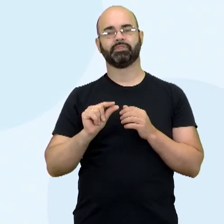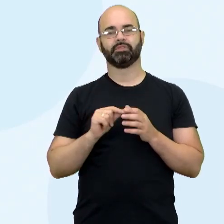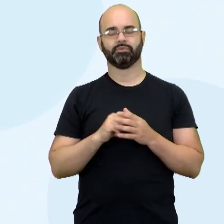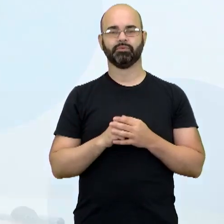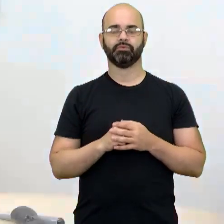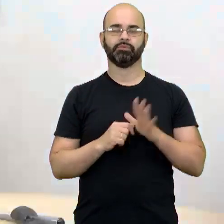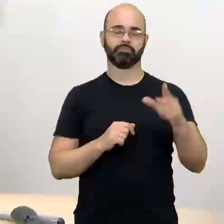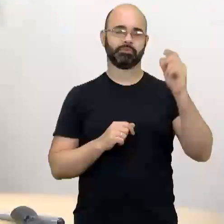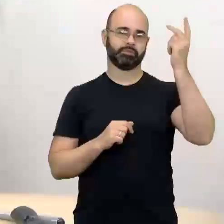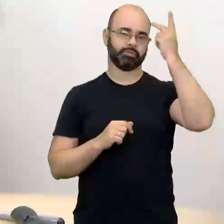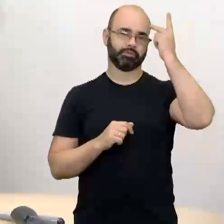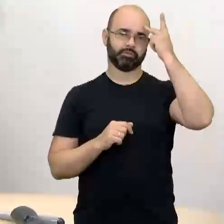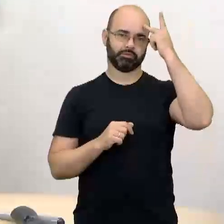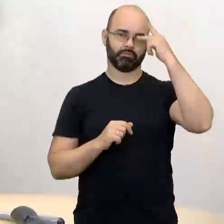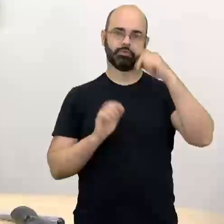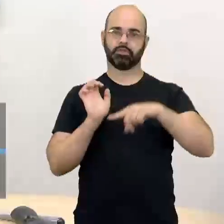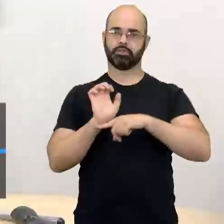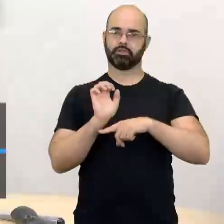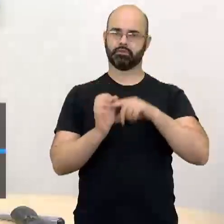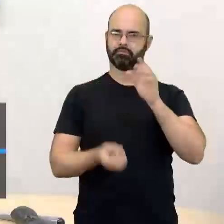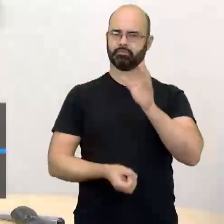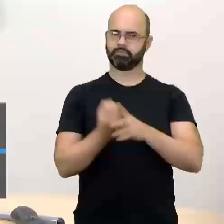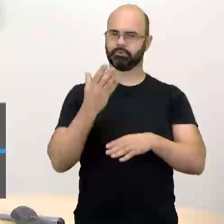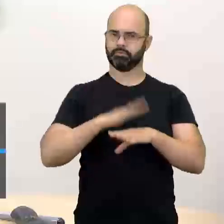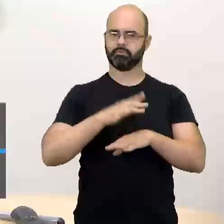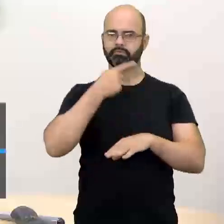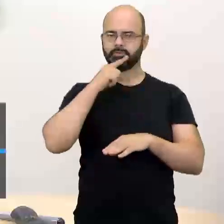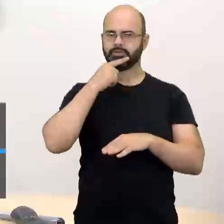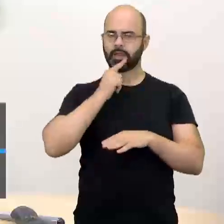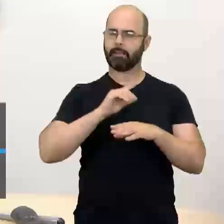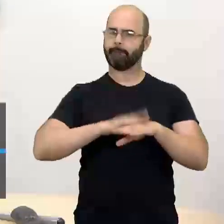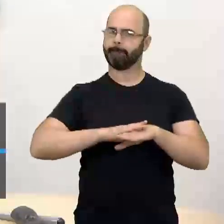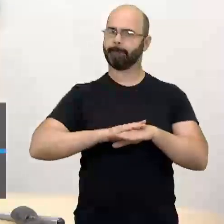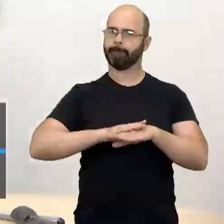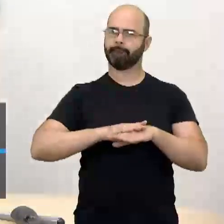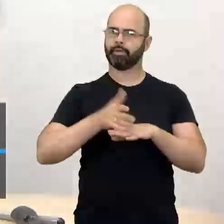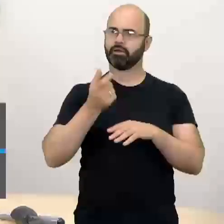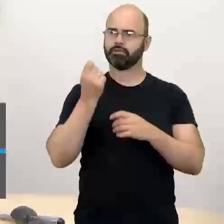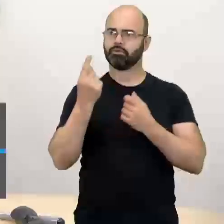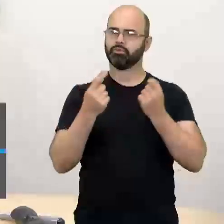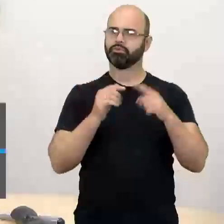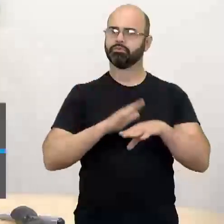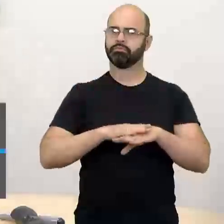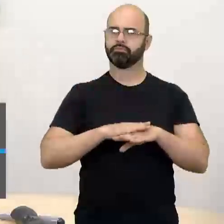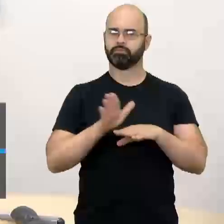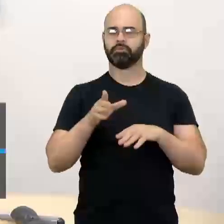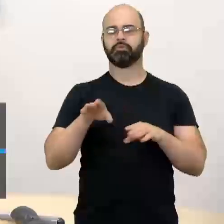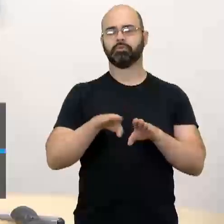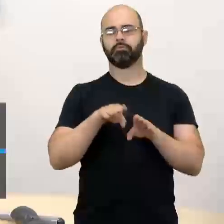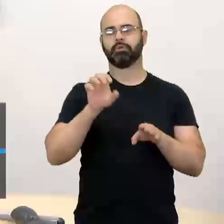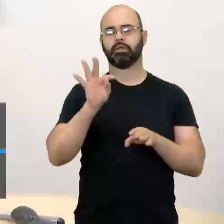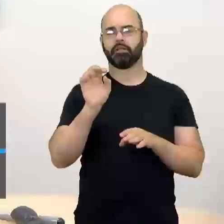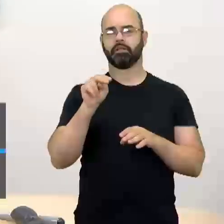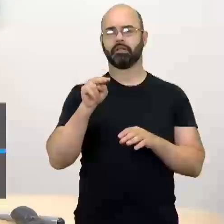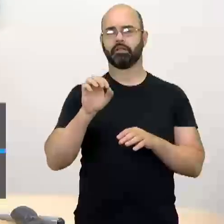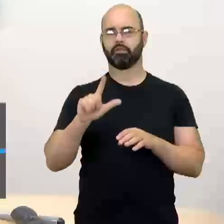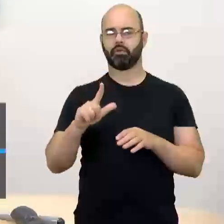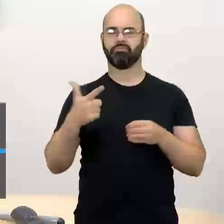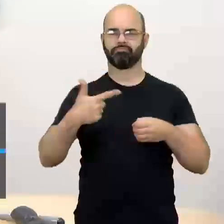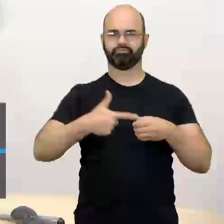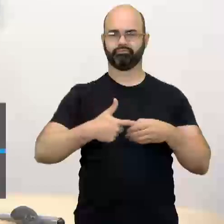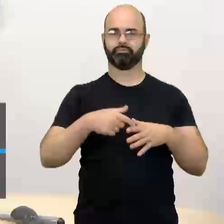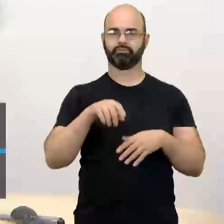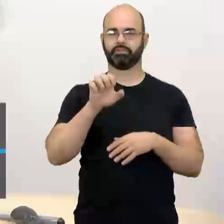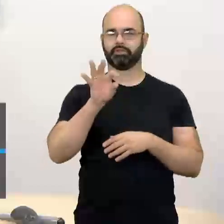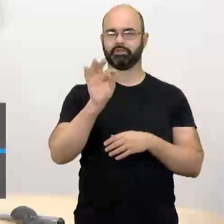aí que o estado de São Paulo é um dos maiores produtores aí de cana-de-açúcar e principalmente de etanol do país e também do